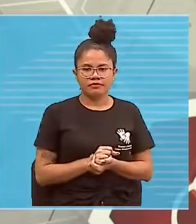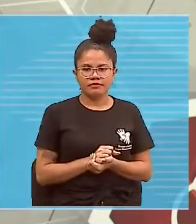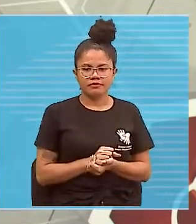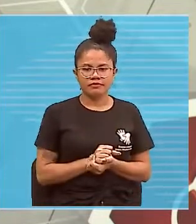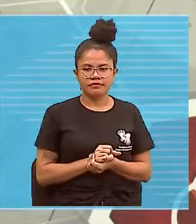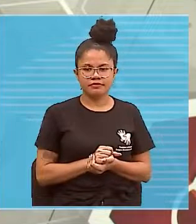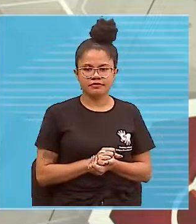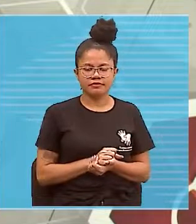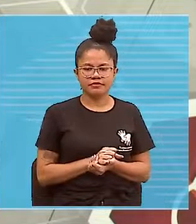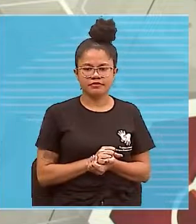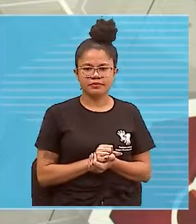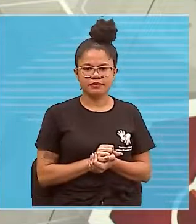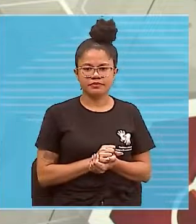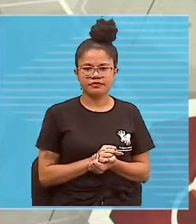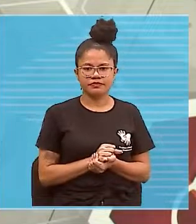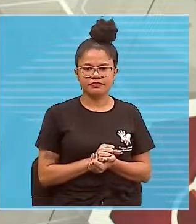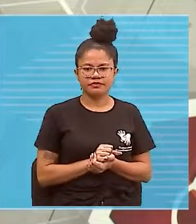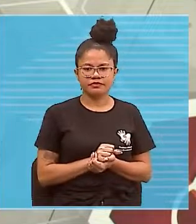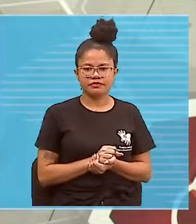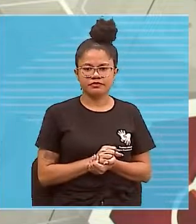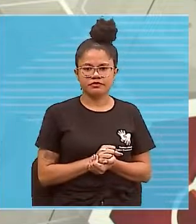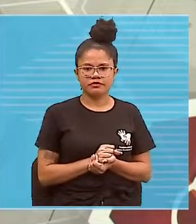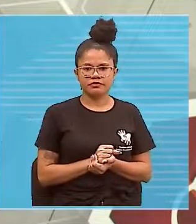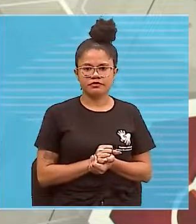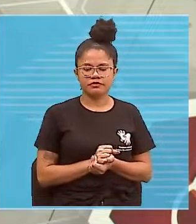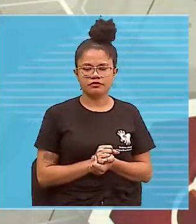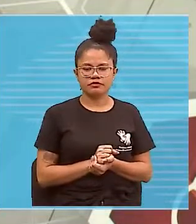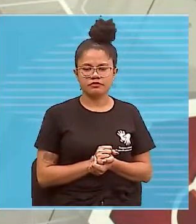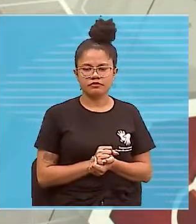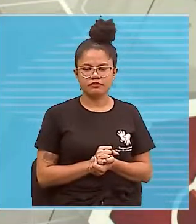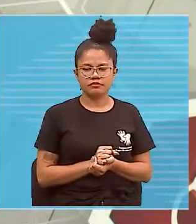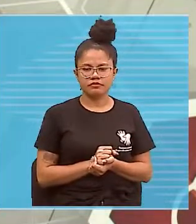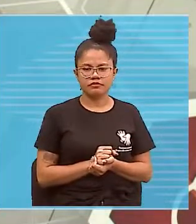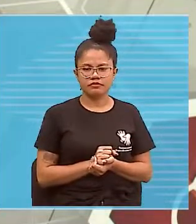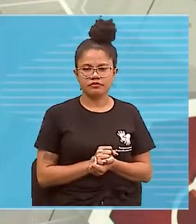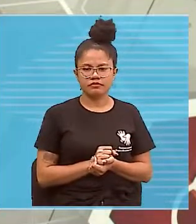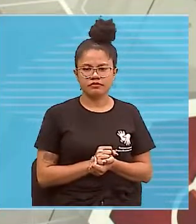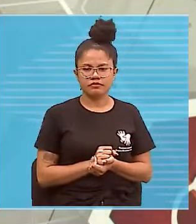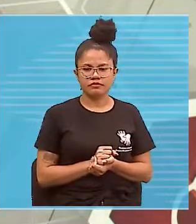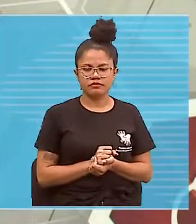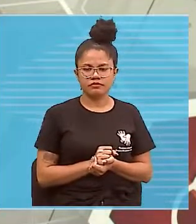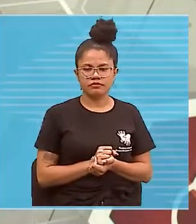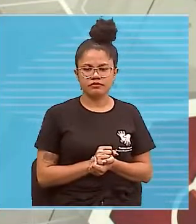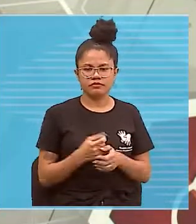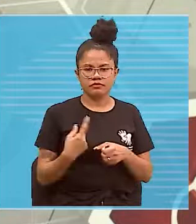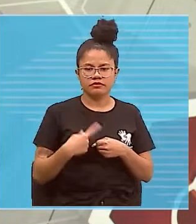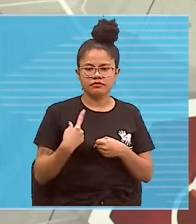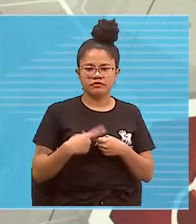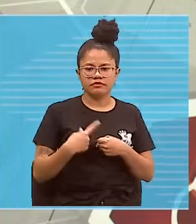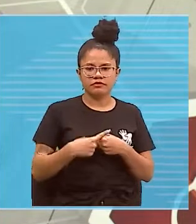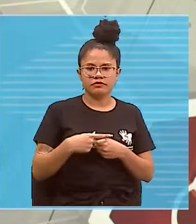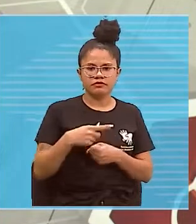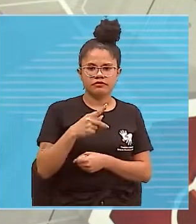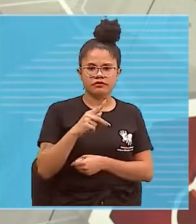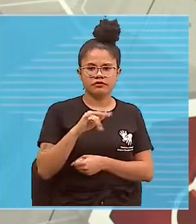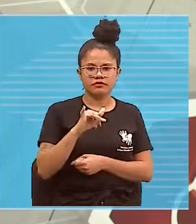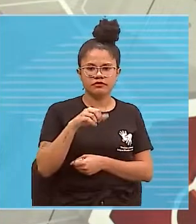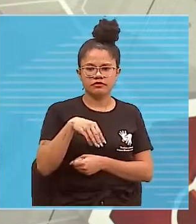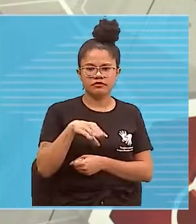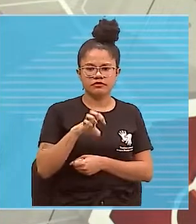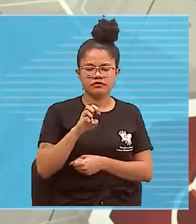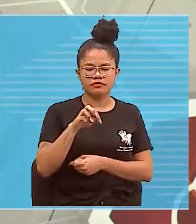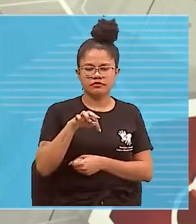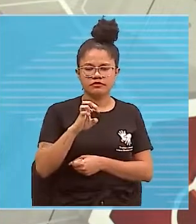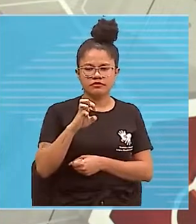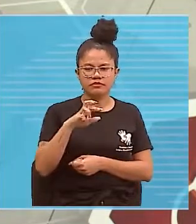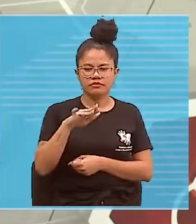I e II Olá pessoal de Pimenteiras essa pergunta acho que já foi